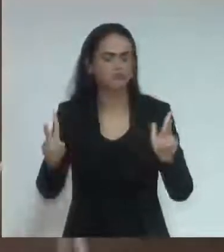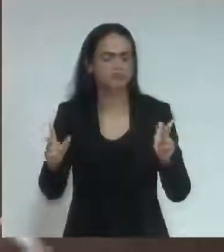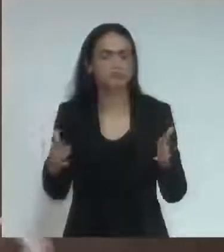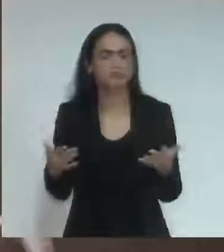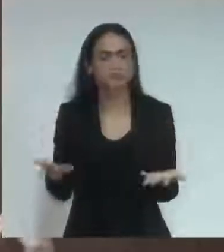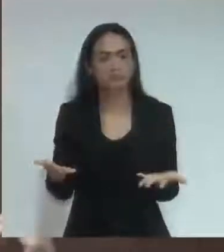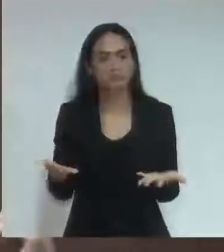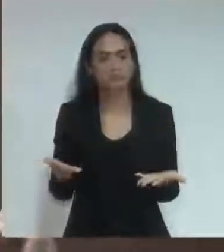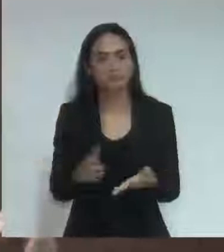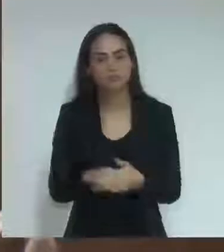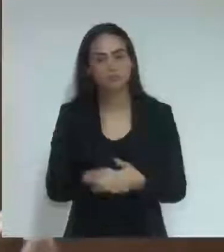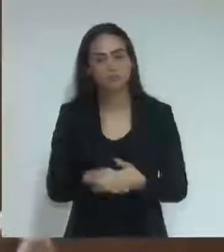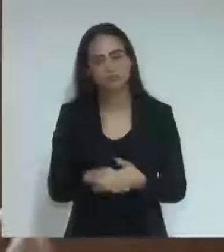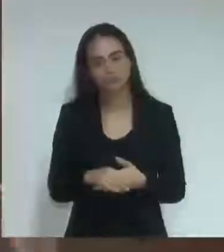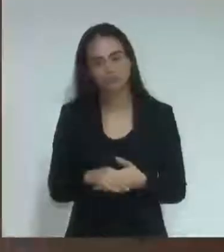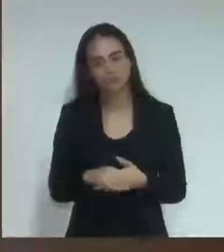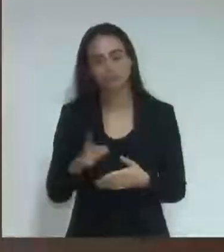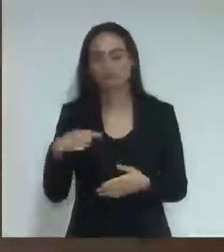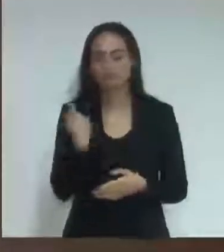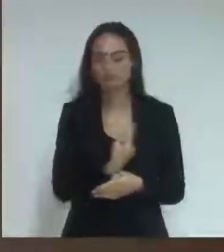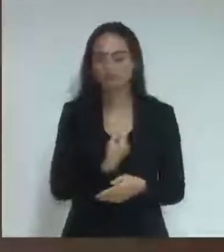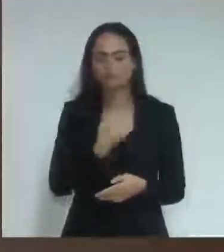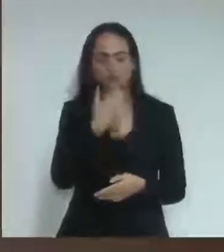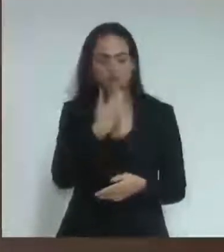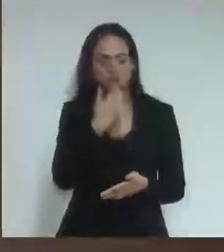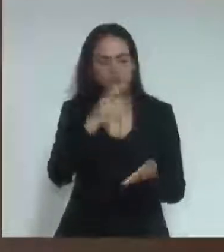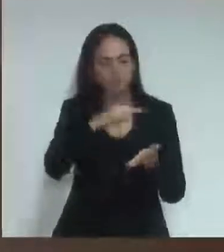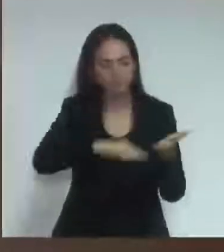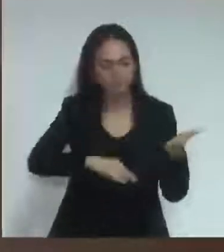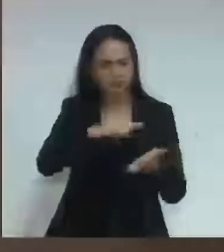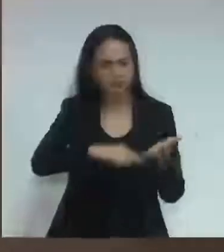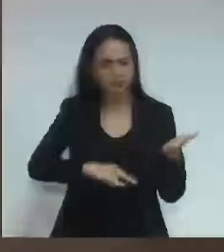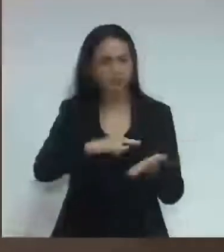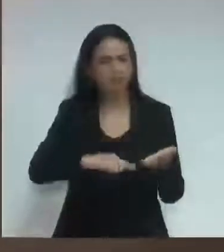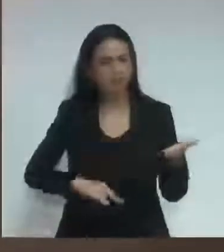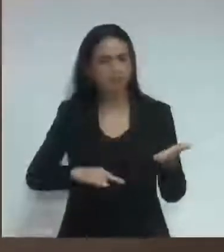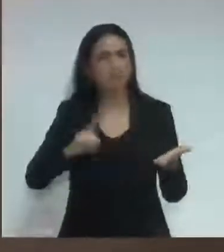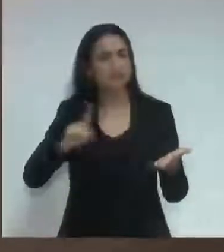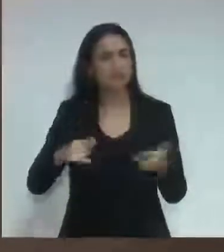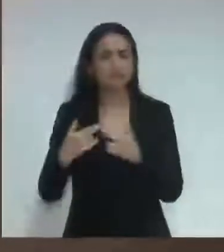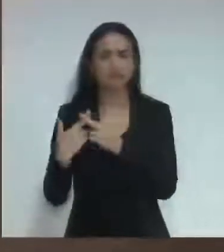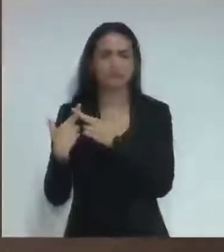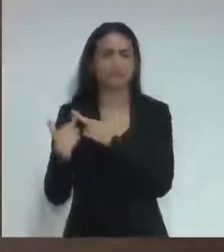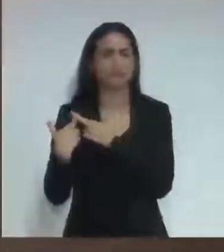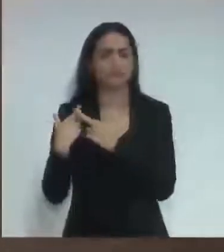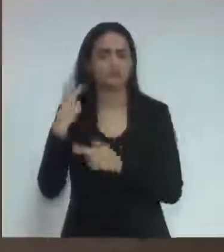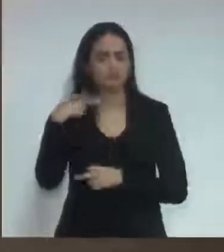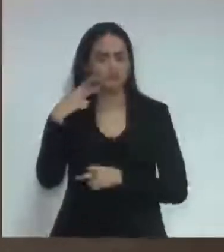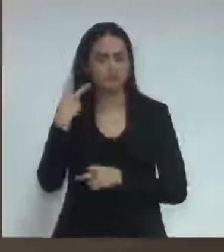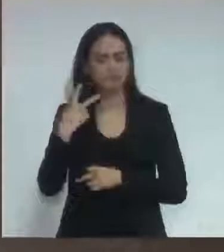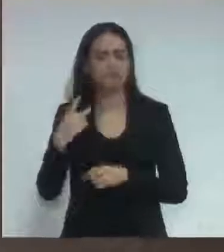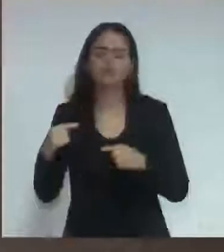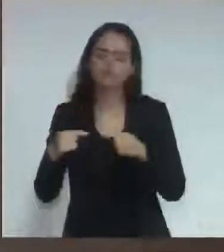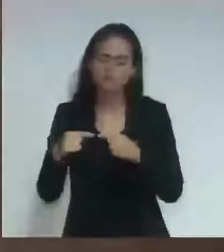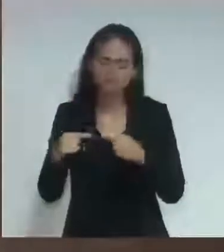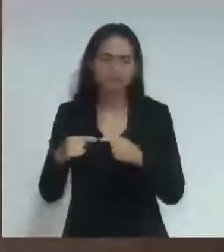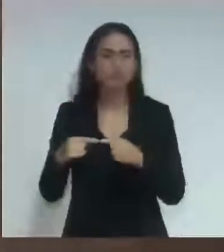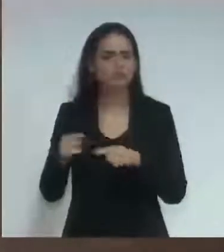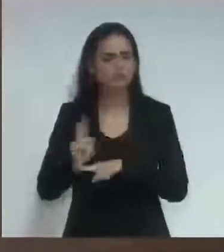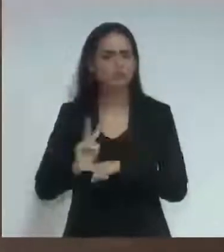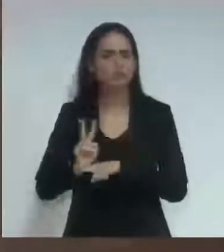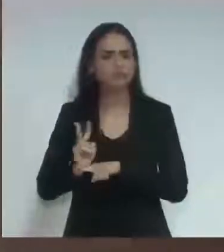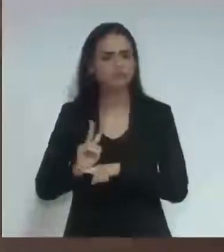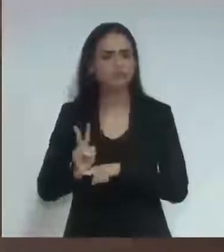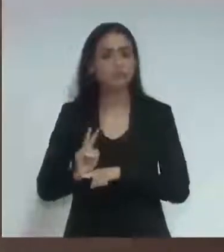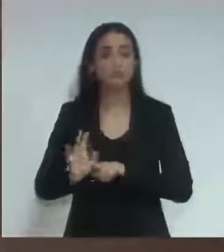Então, a questão não é se solicitar documento, isso é papel do vereador, direito do vereador, não tem problema nenhum, né? Eu